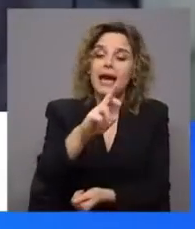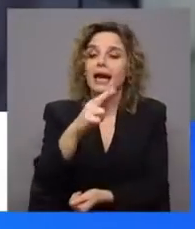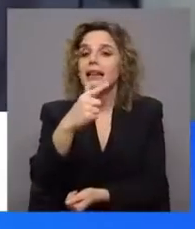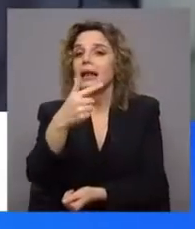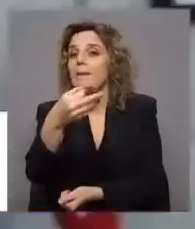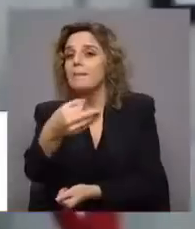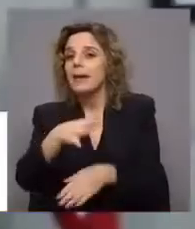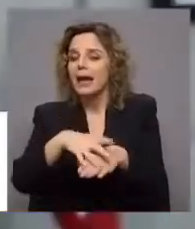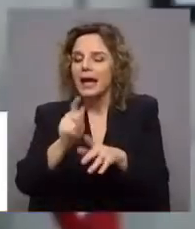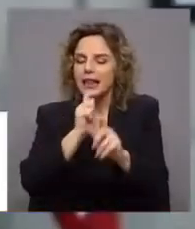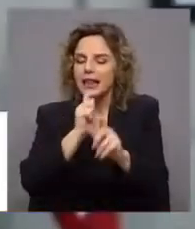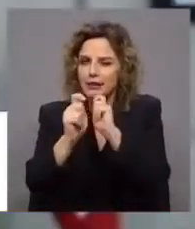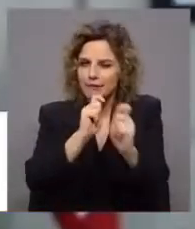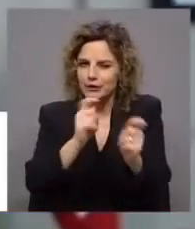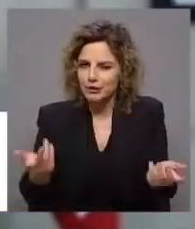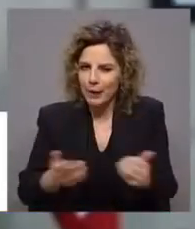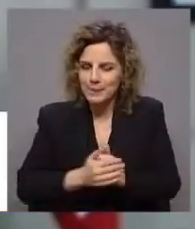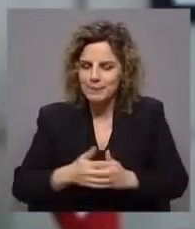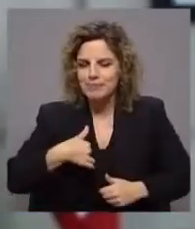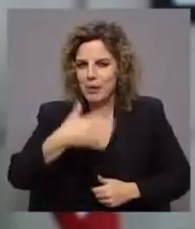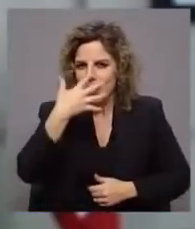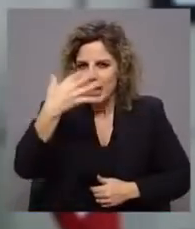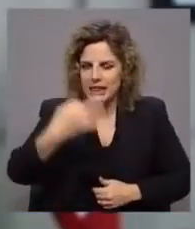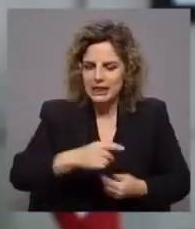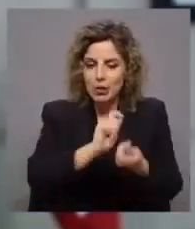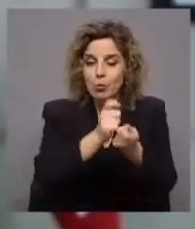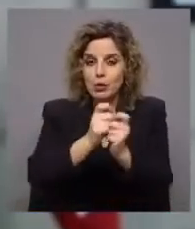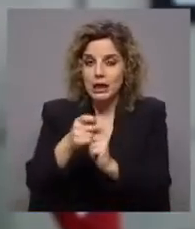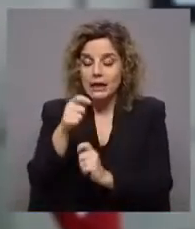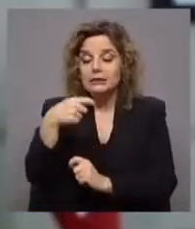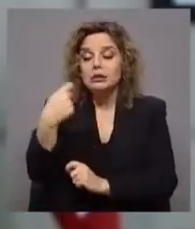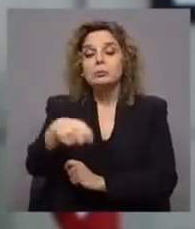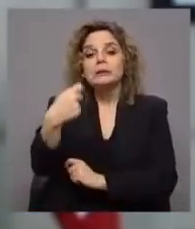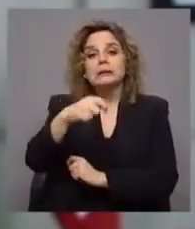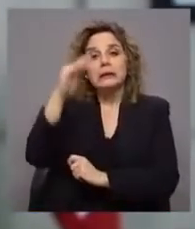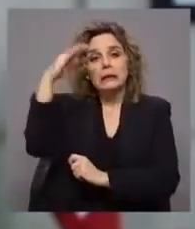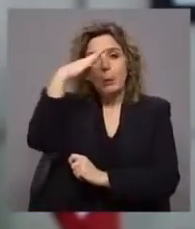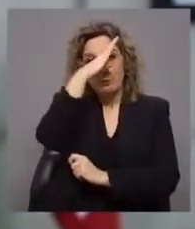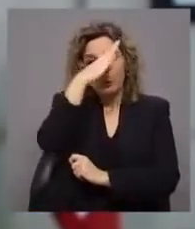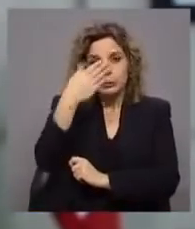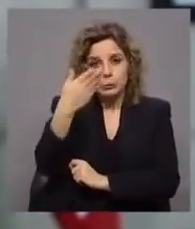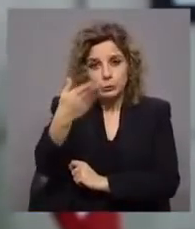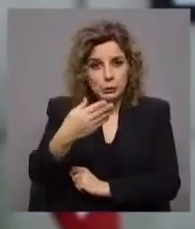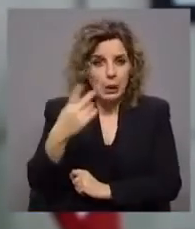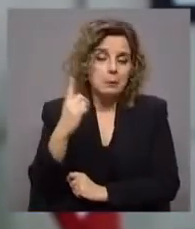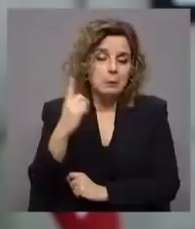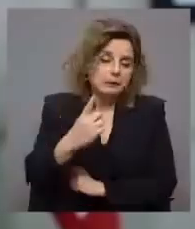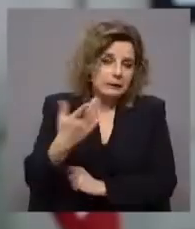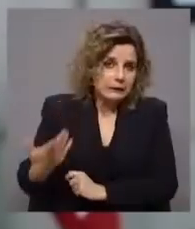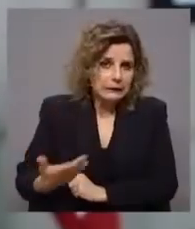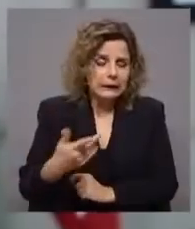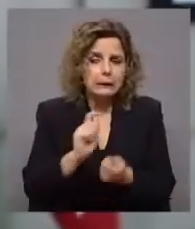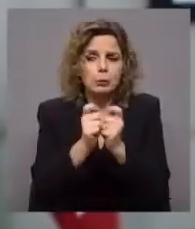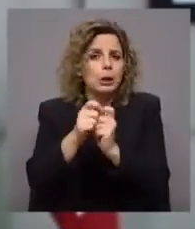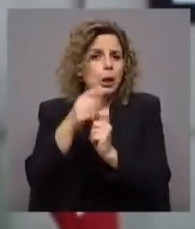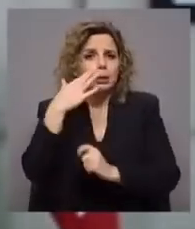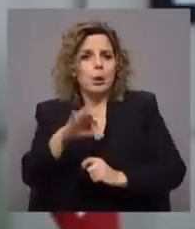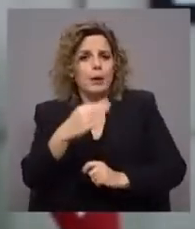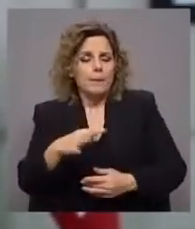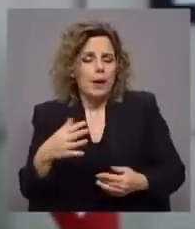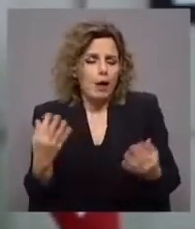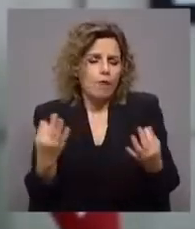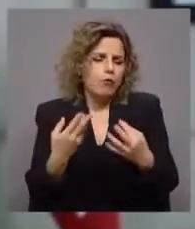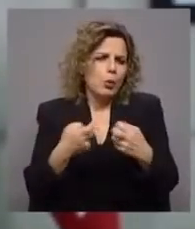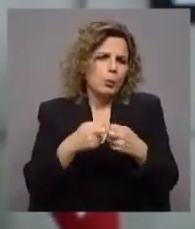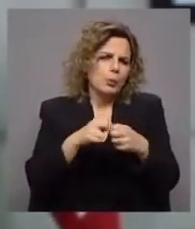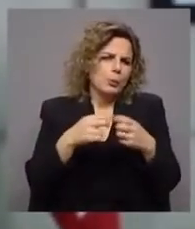eu acredito que as mudanças que o presidente Bolsonaro fez, elas são mudanças normais. O presidente teve um desentendimento